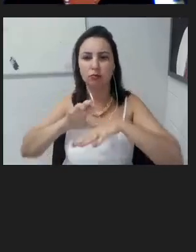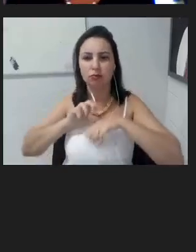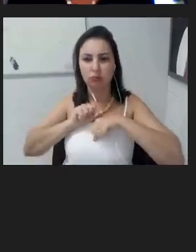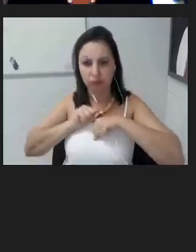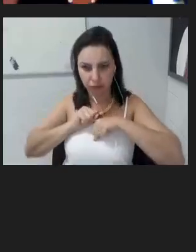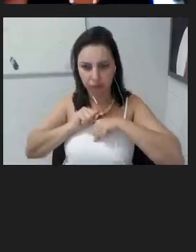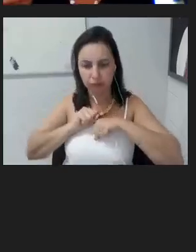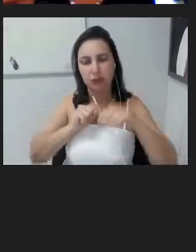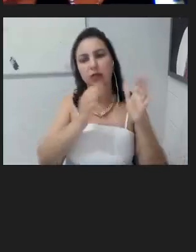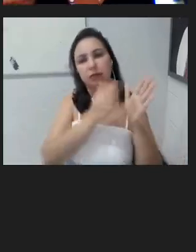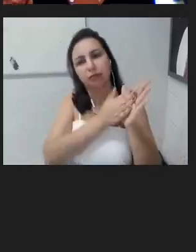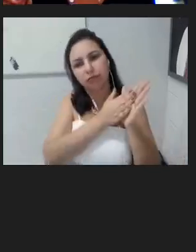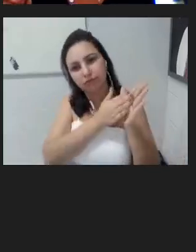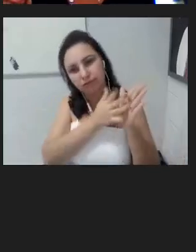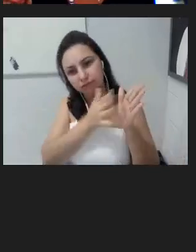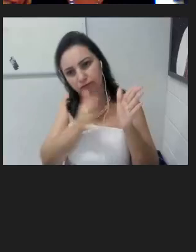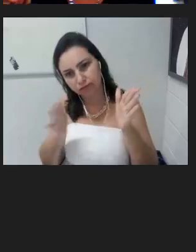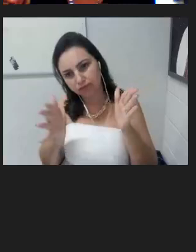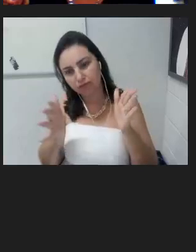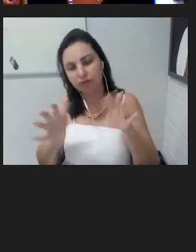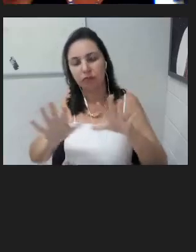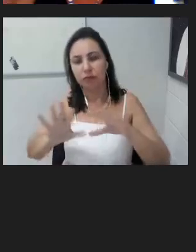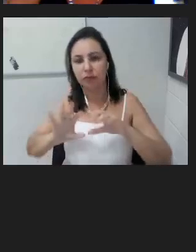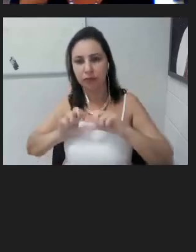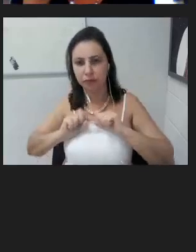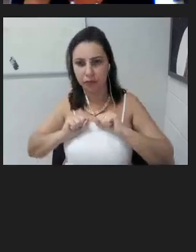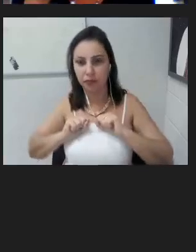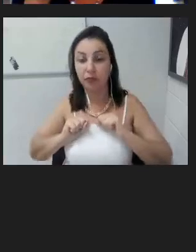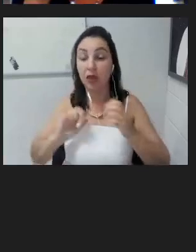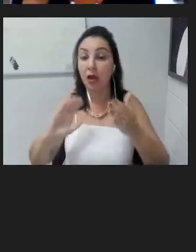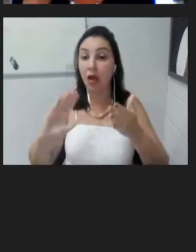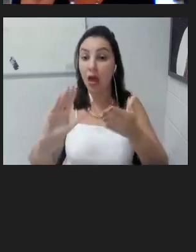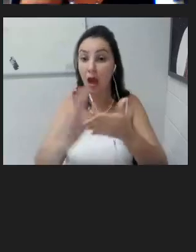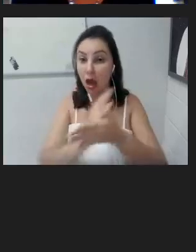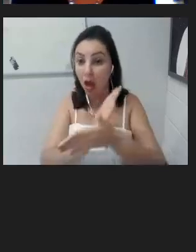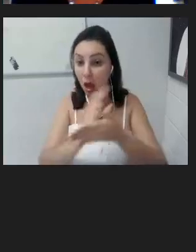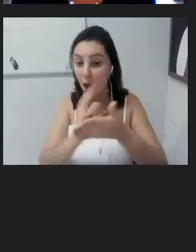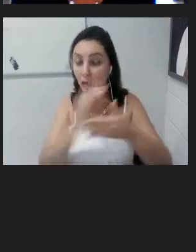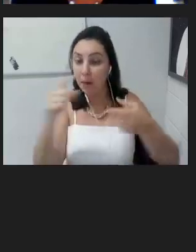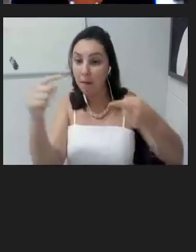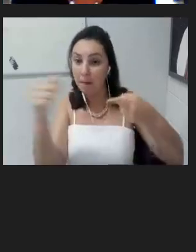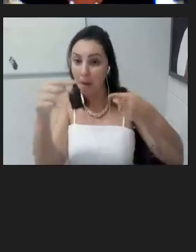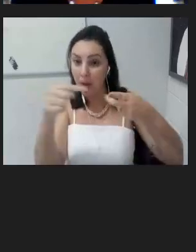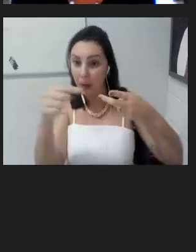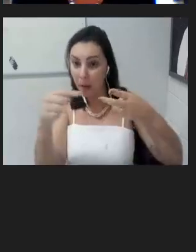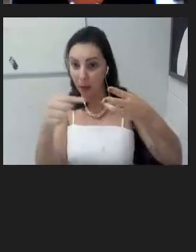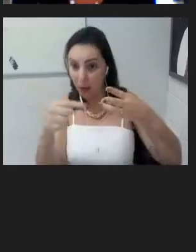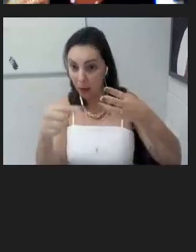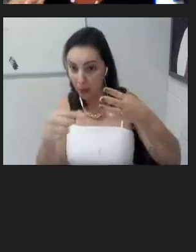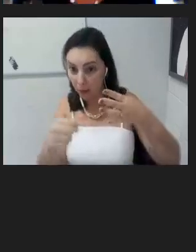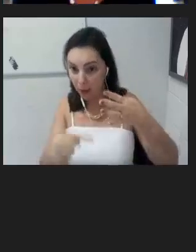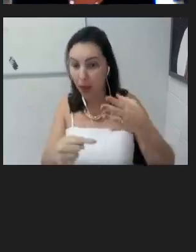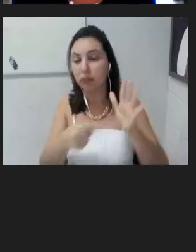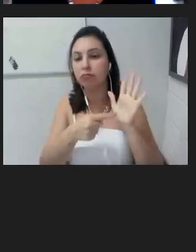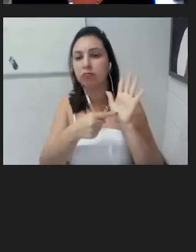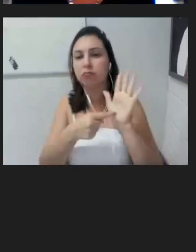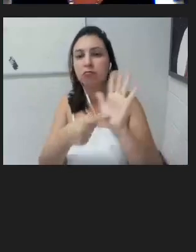Aqui, gente, eu peguei algumas questões que têm se